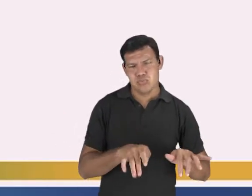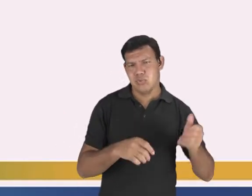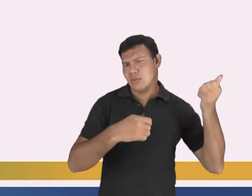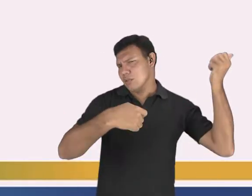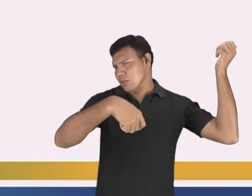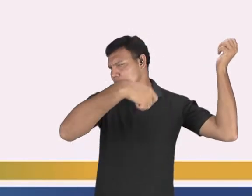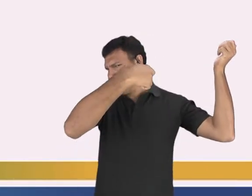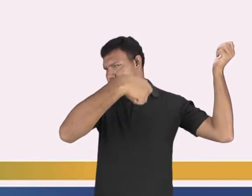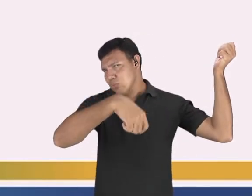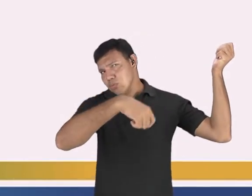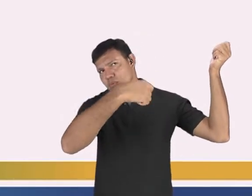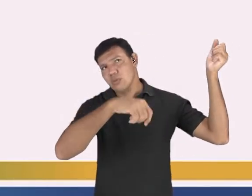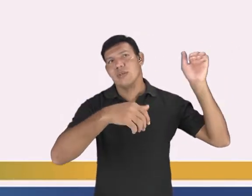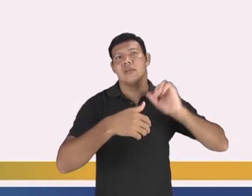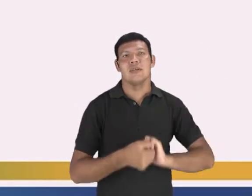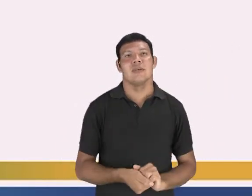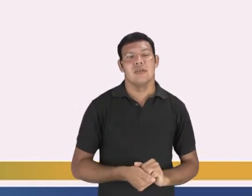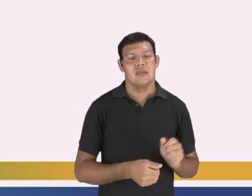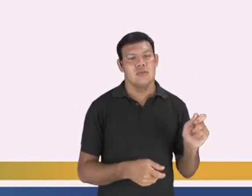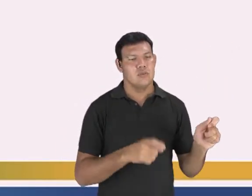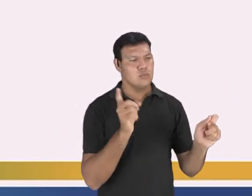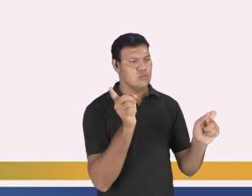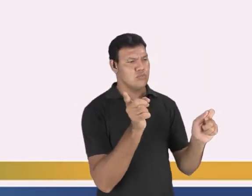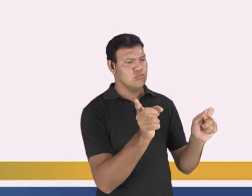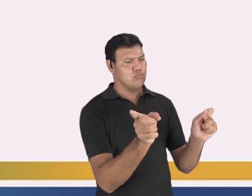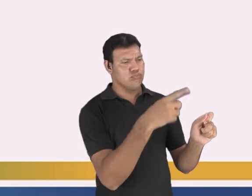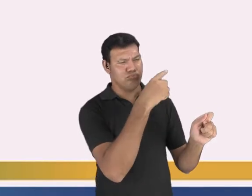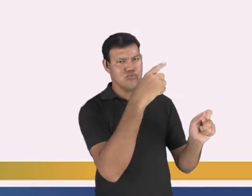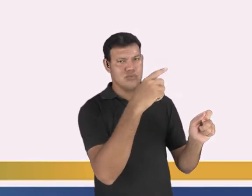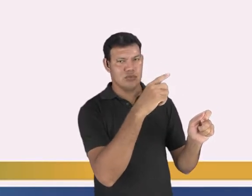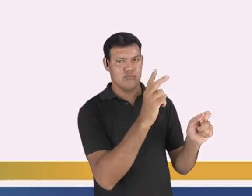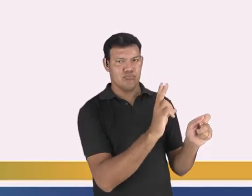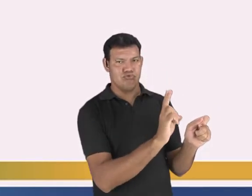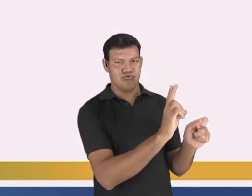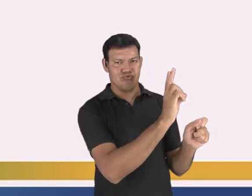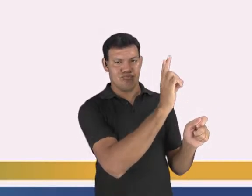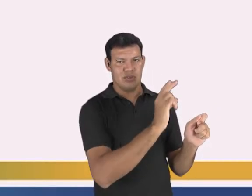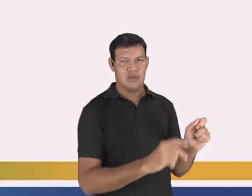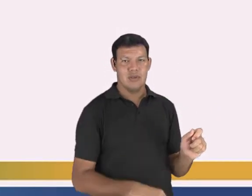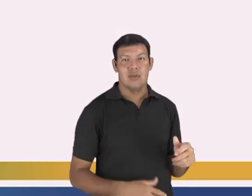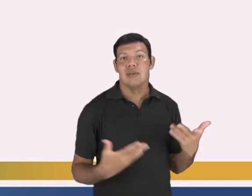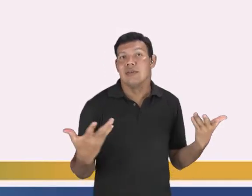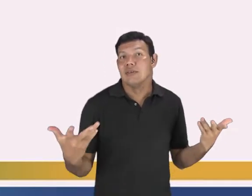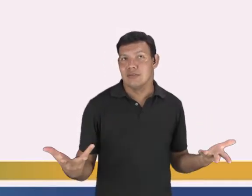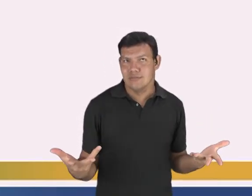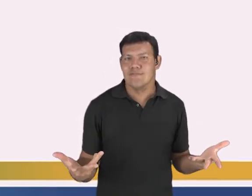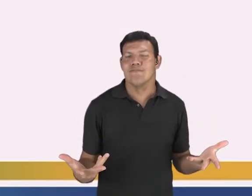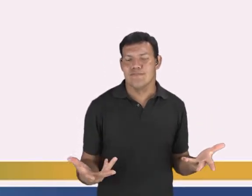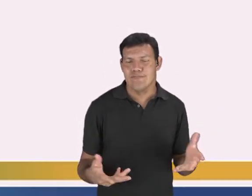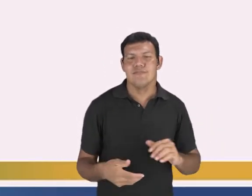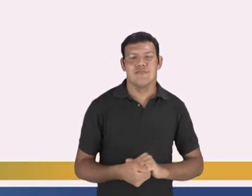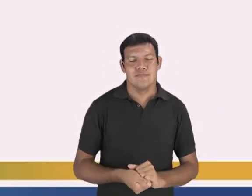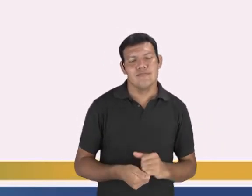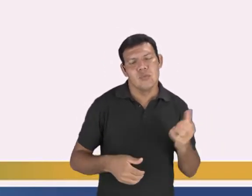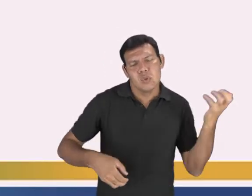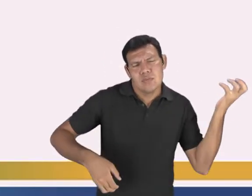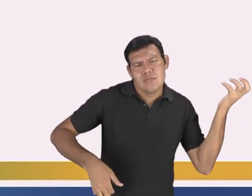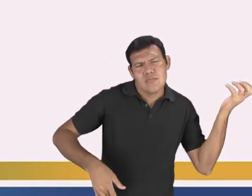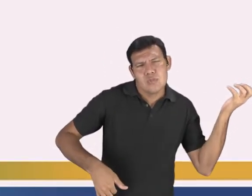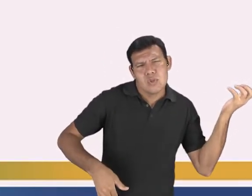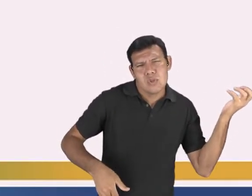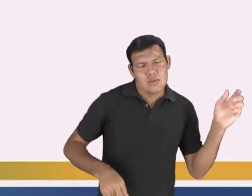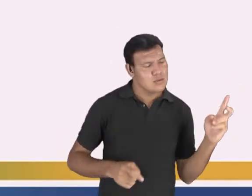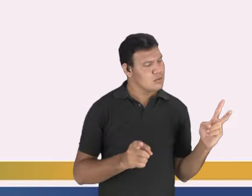o diapasão, que é justamente o instrumento que vai ajudar o instrumentista a afinar o